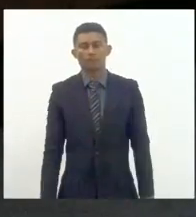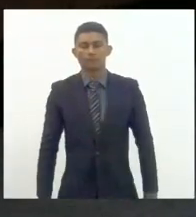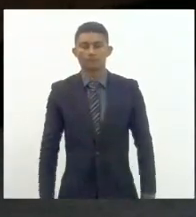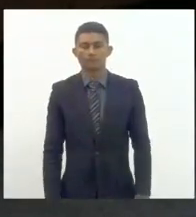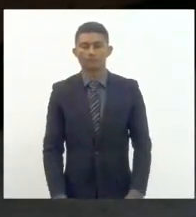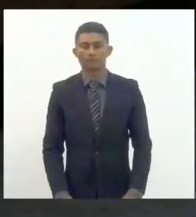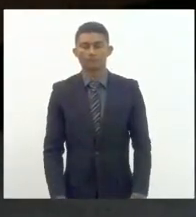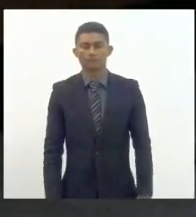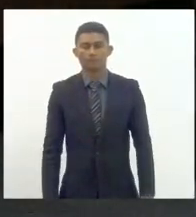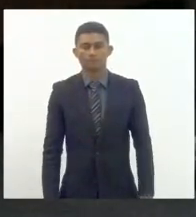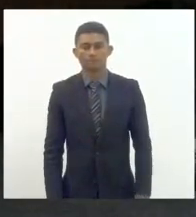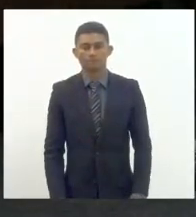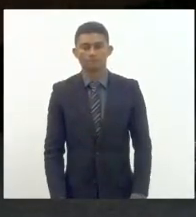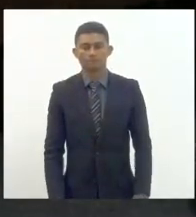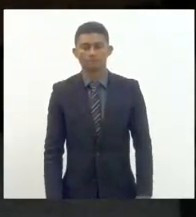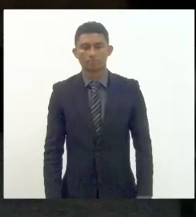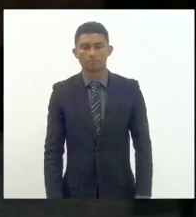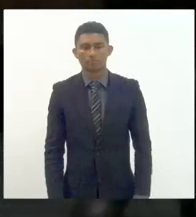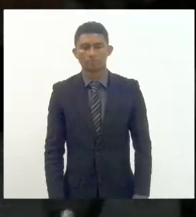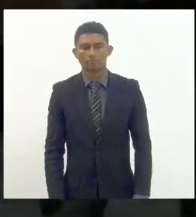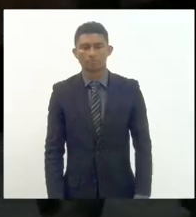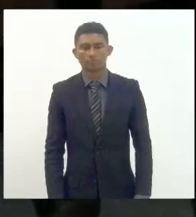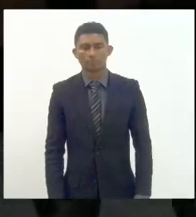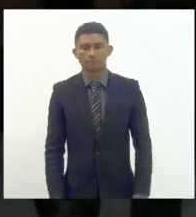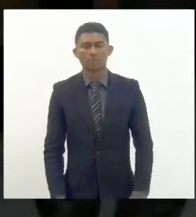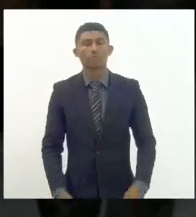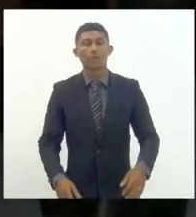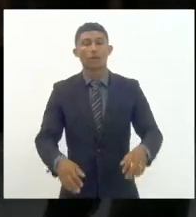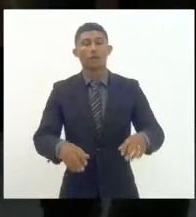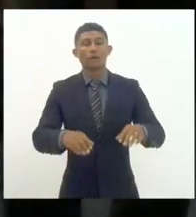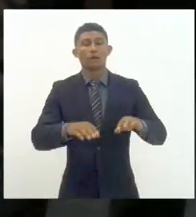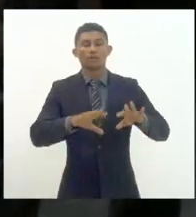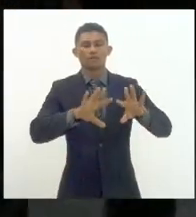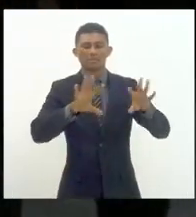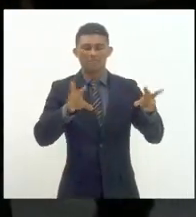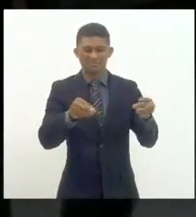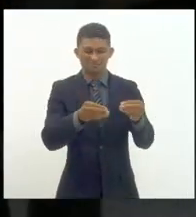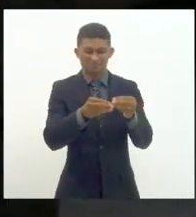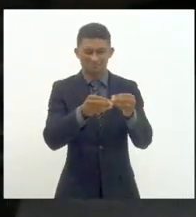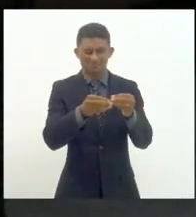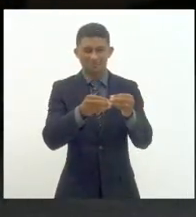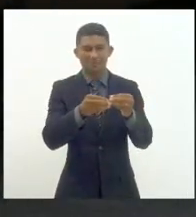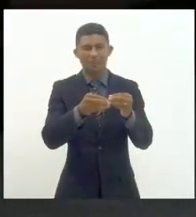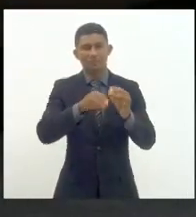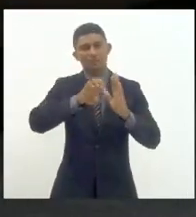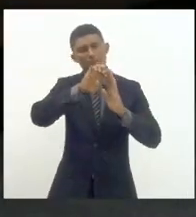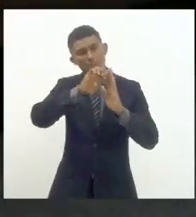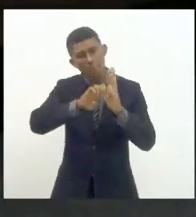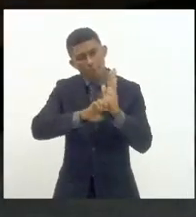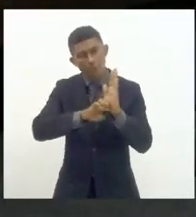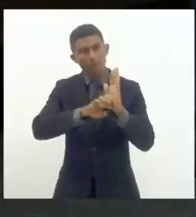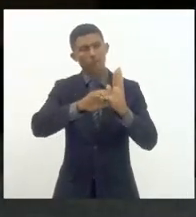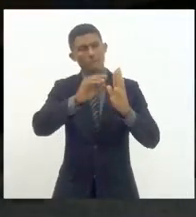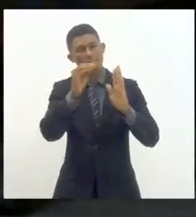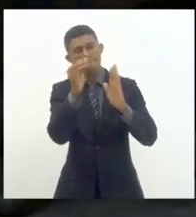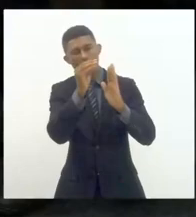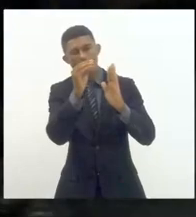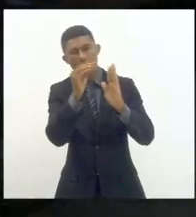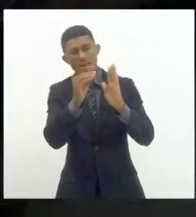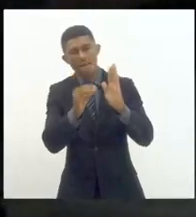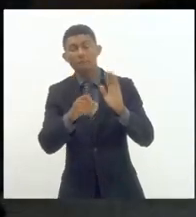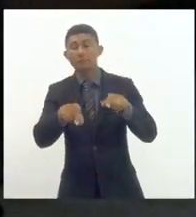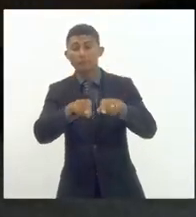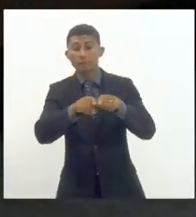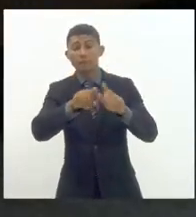o substitutivo, ele aglutina uma série de emendas com